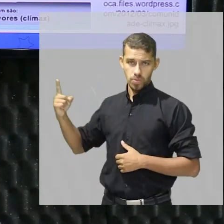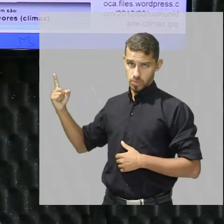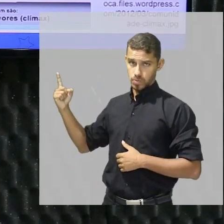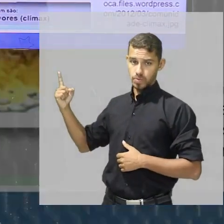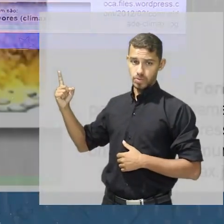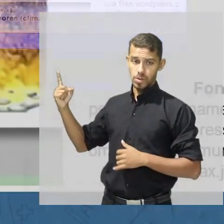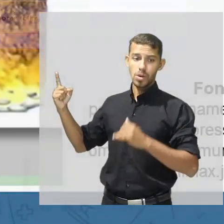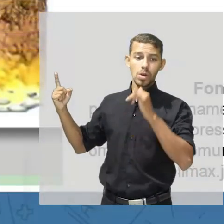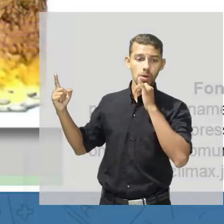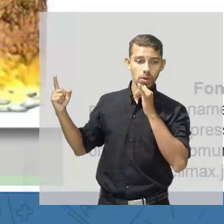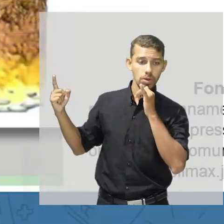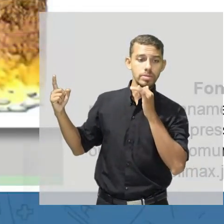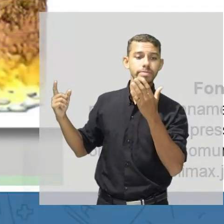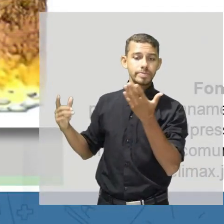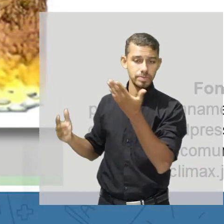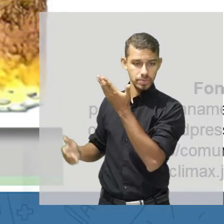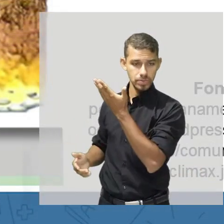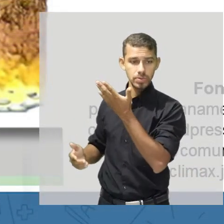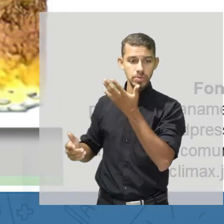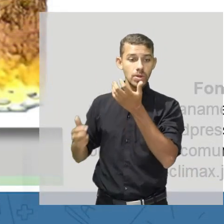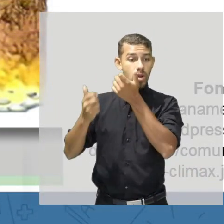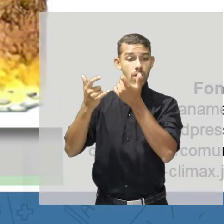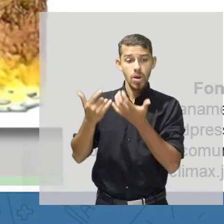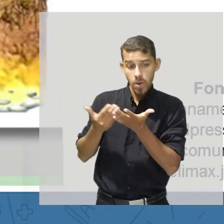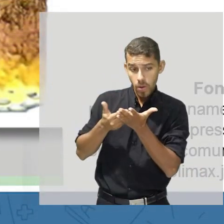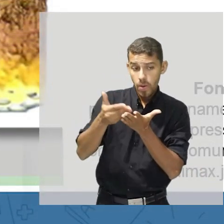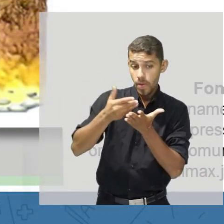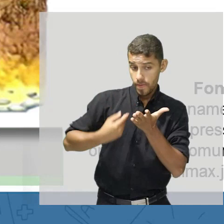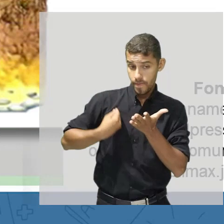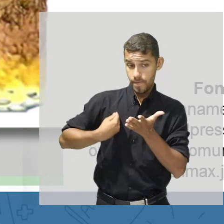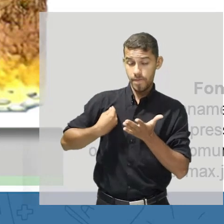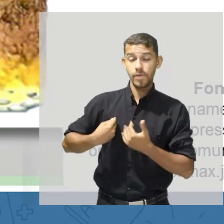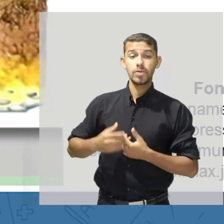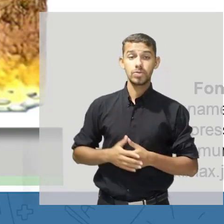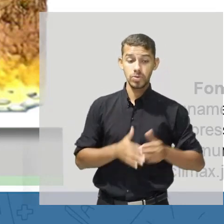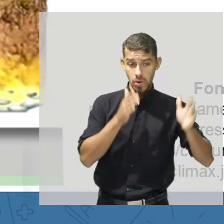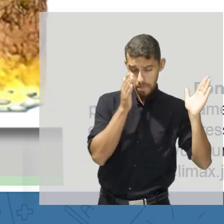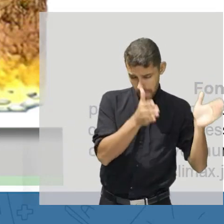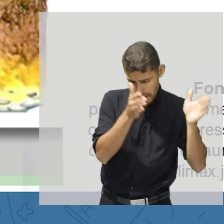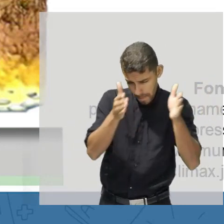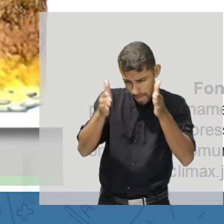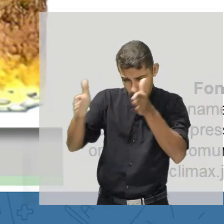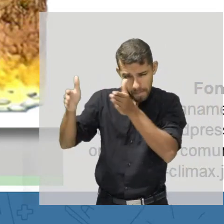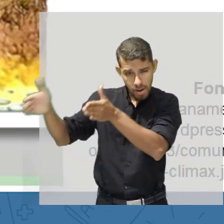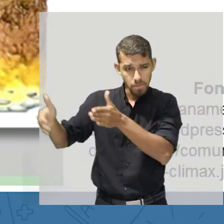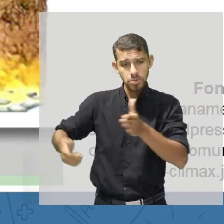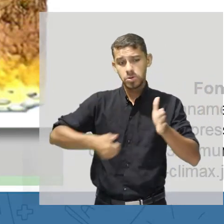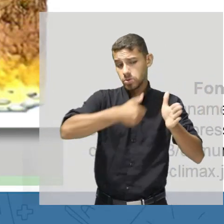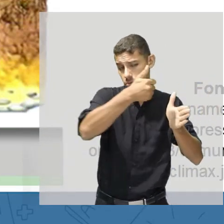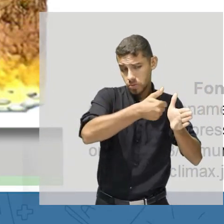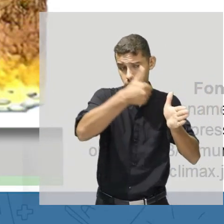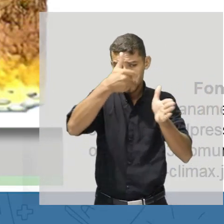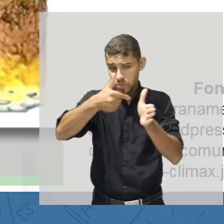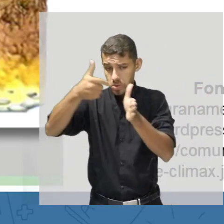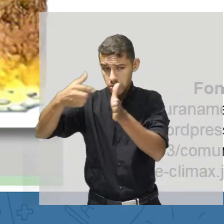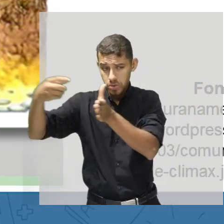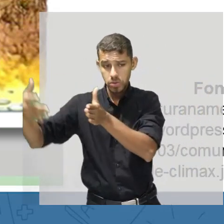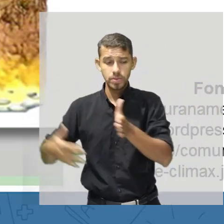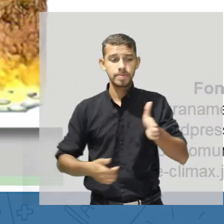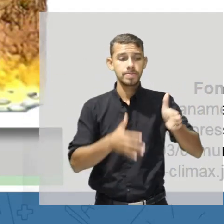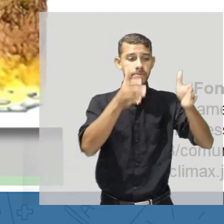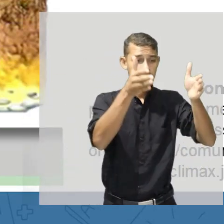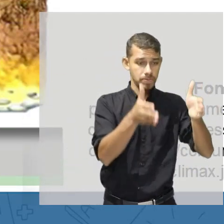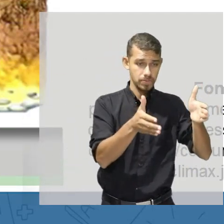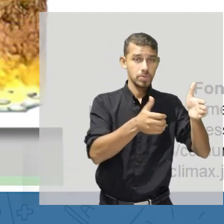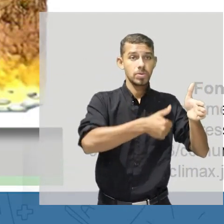nesse exemplo aqui da ilha vulcânica, né, de uma ilha que acaba de nascer, aconteceria mais ou menos dessa forma. Nós temos aqui,